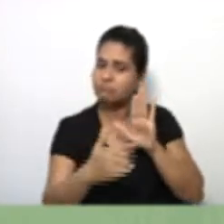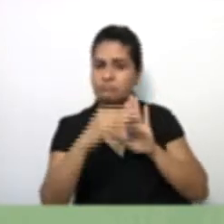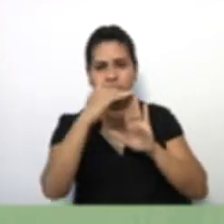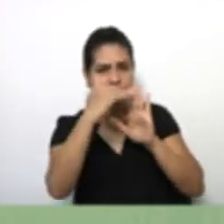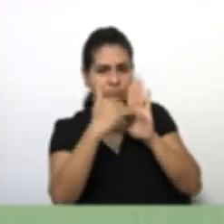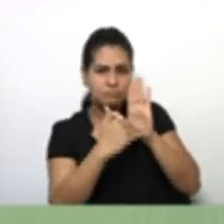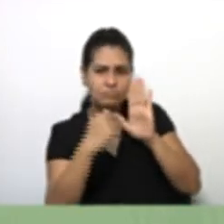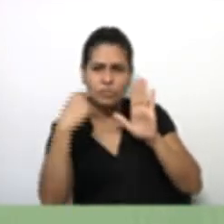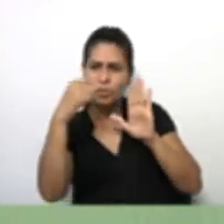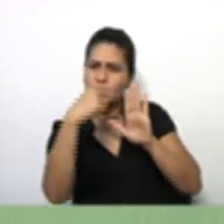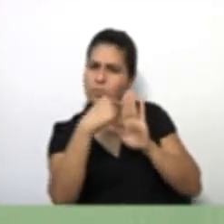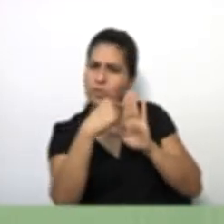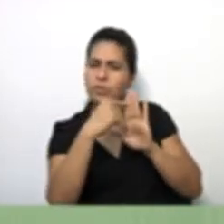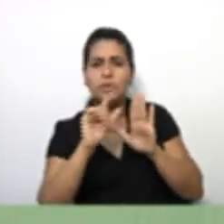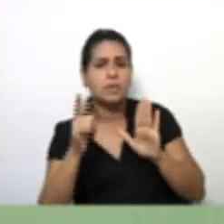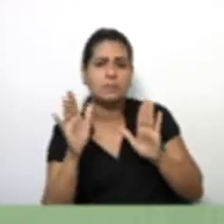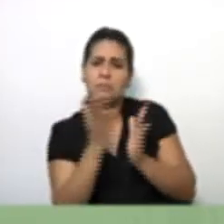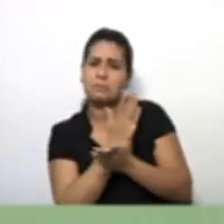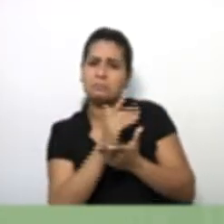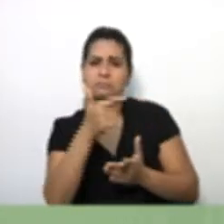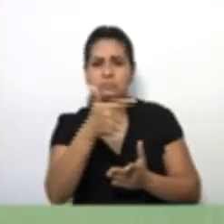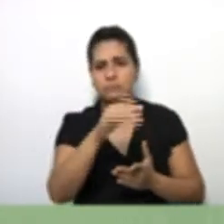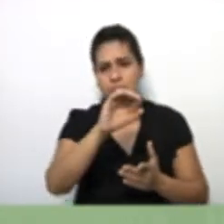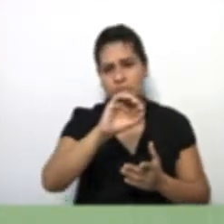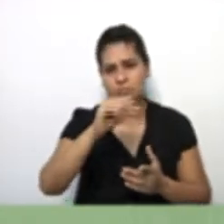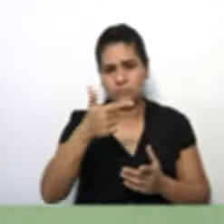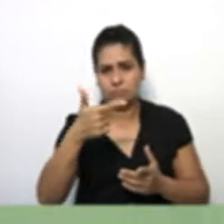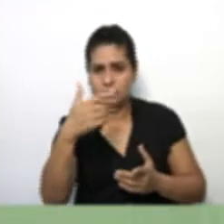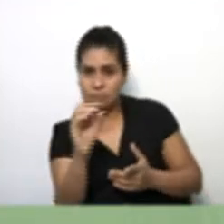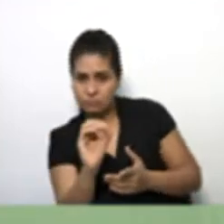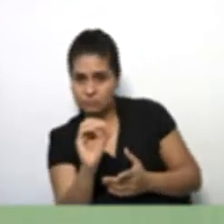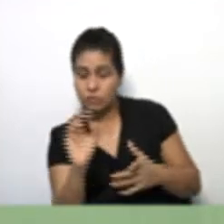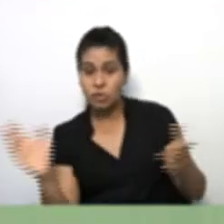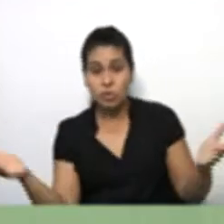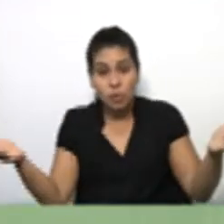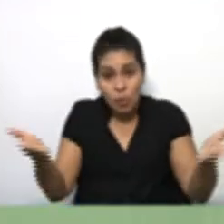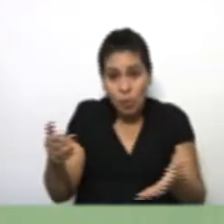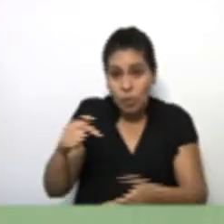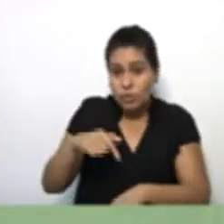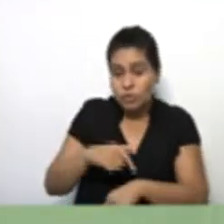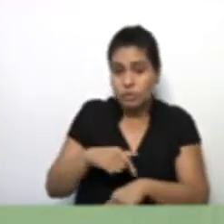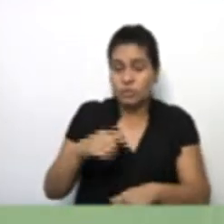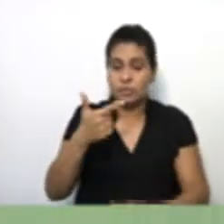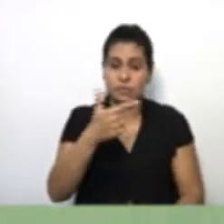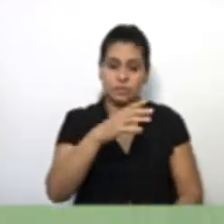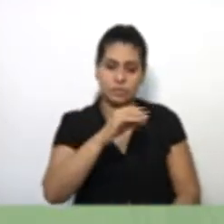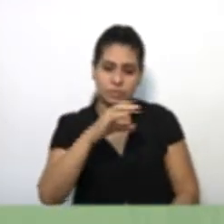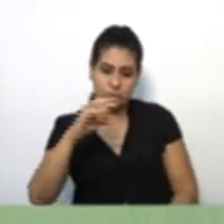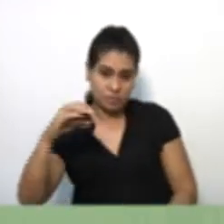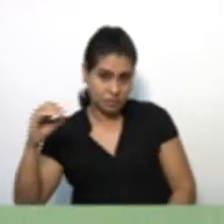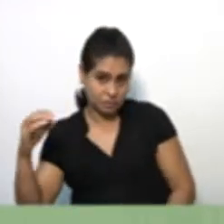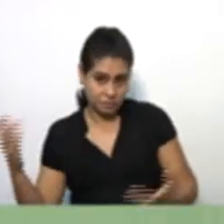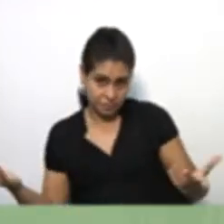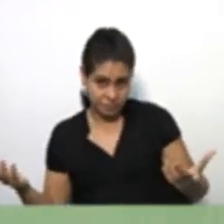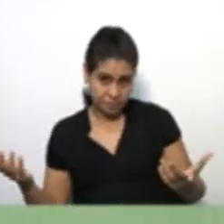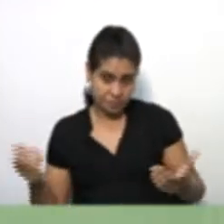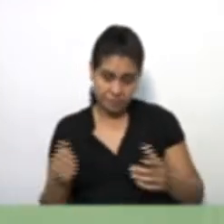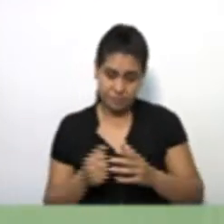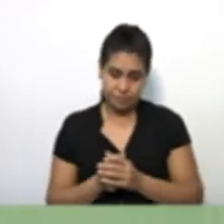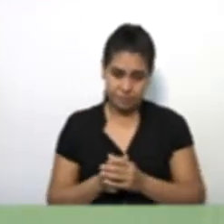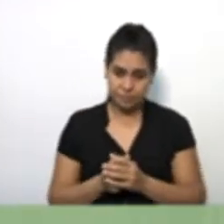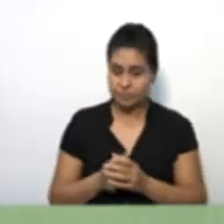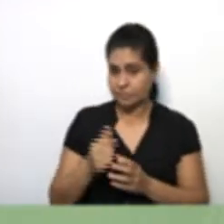alcançar seus objetivos lá em 2020, né? E nós estamos aqui em 2000, né?